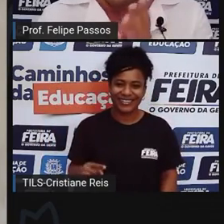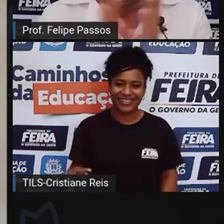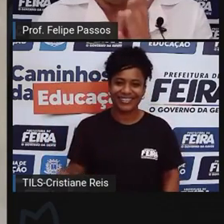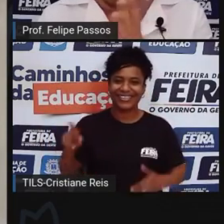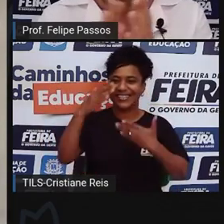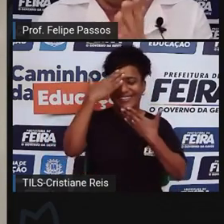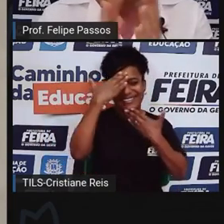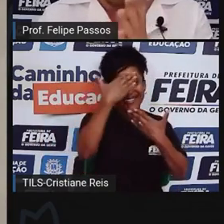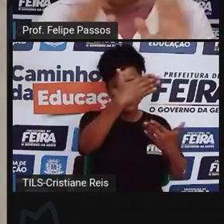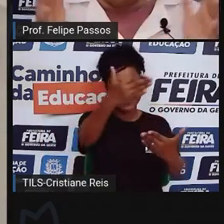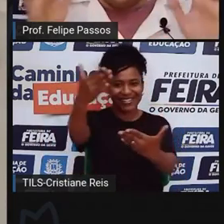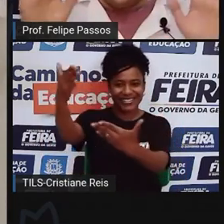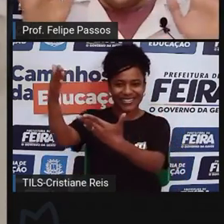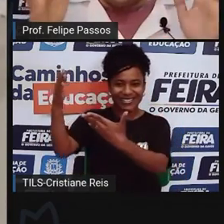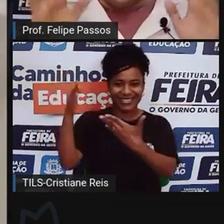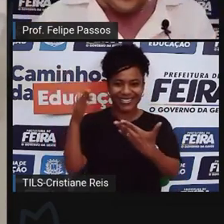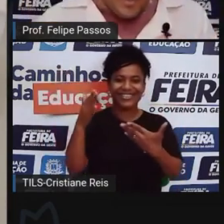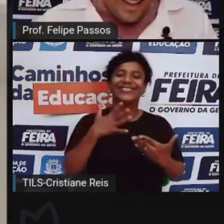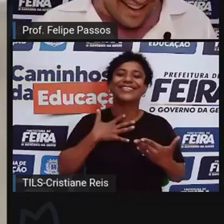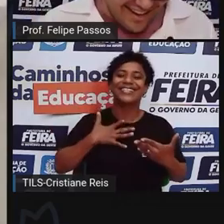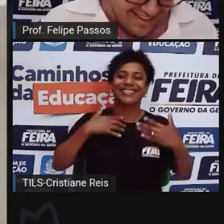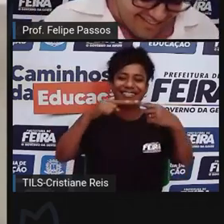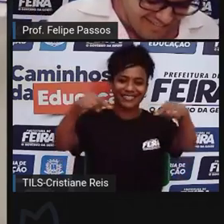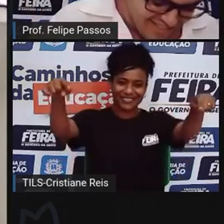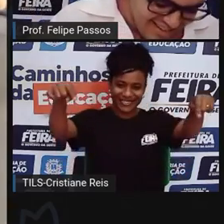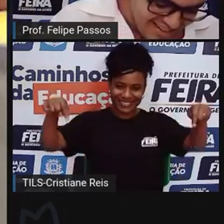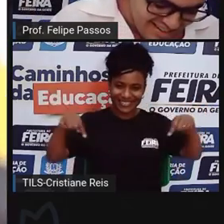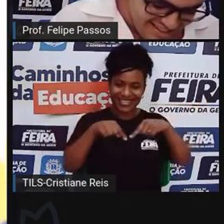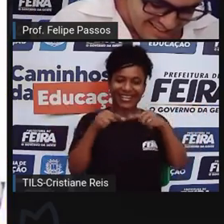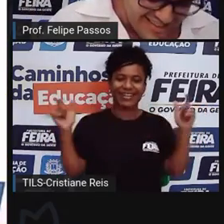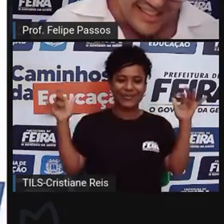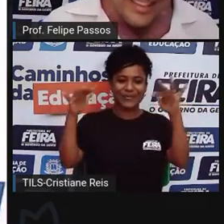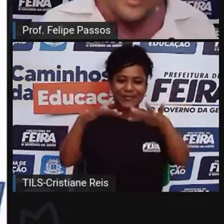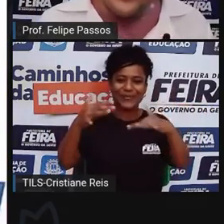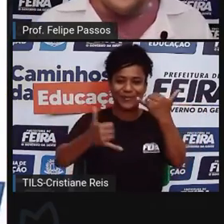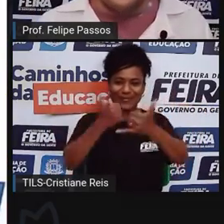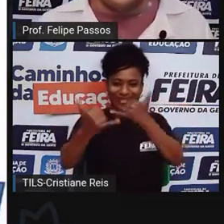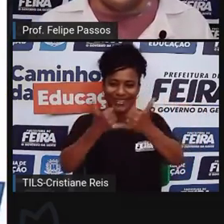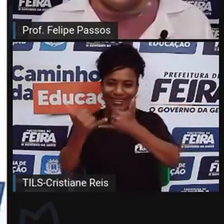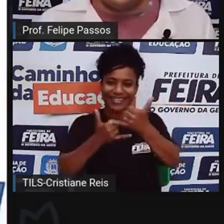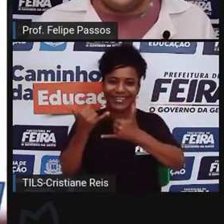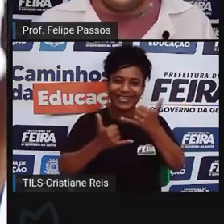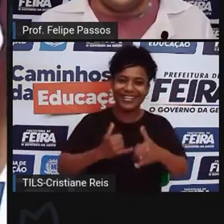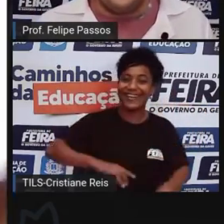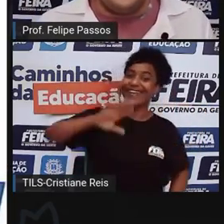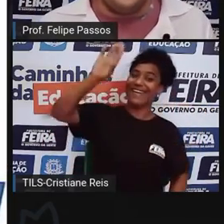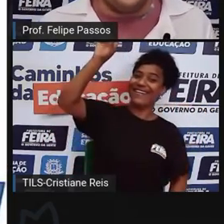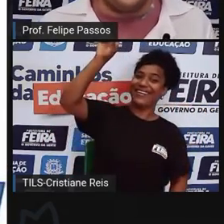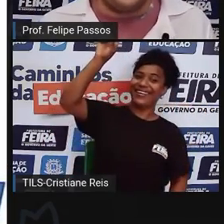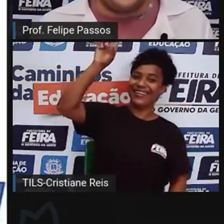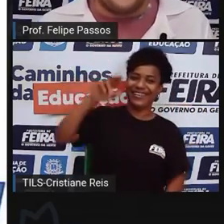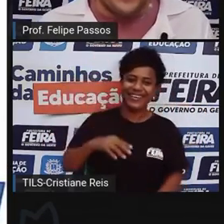Obrigado, gente. Eu queria estar... Nossa, tá, que legal. Brincando e a turma falando, olha eu aqui.